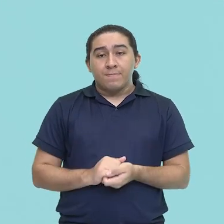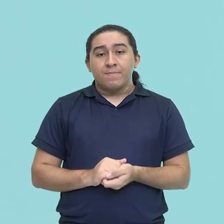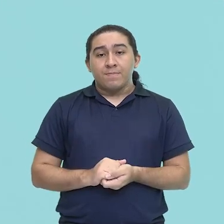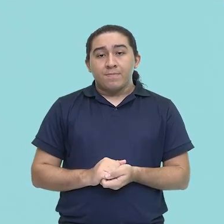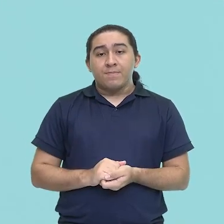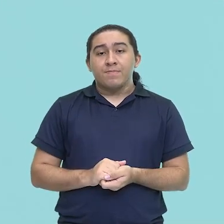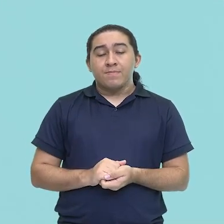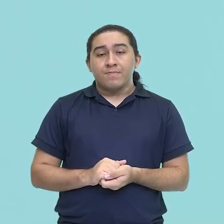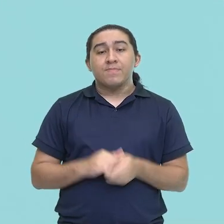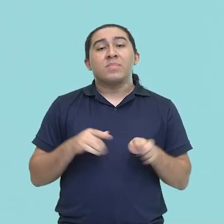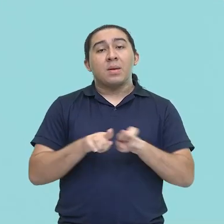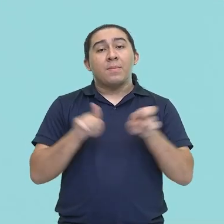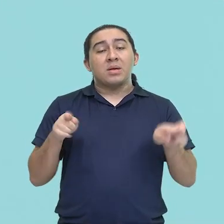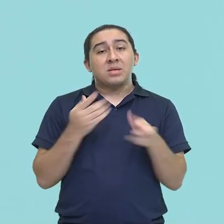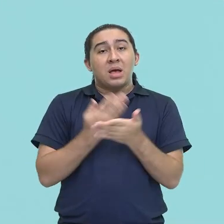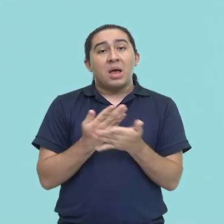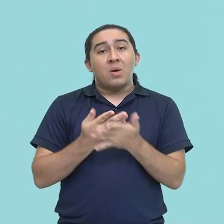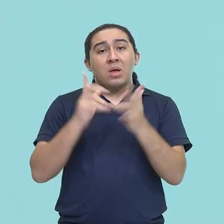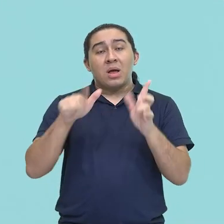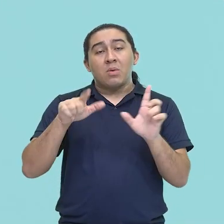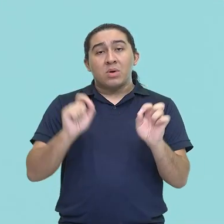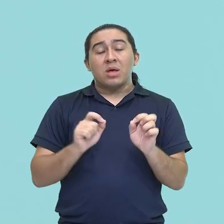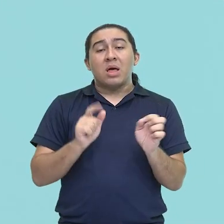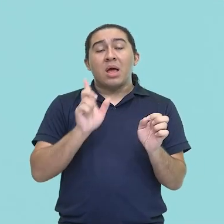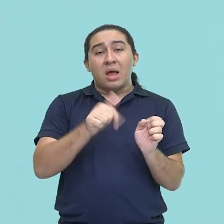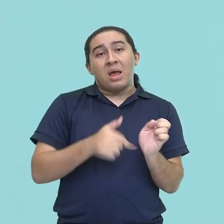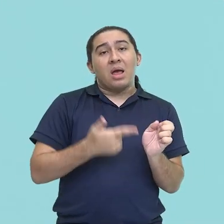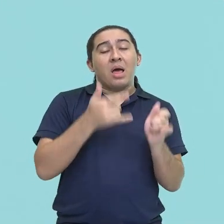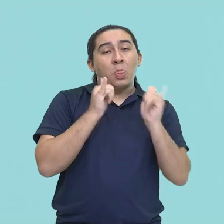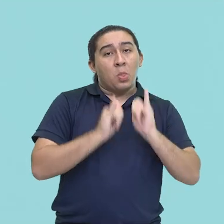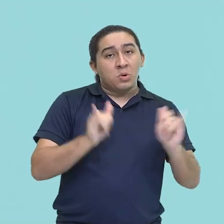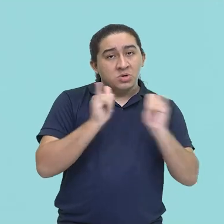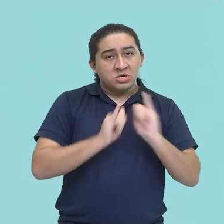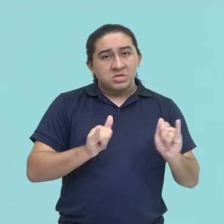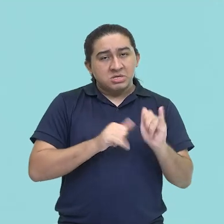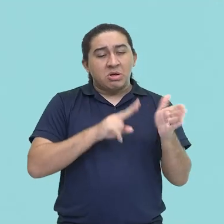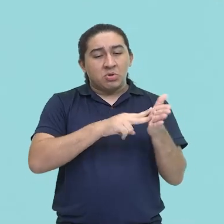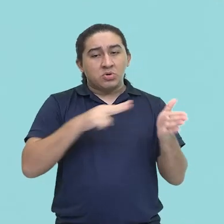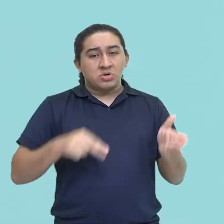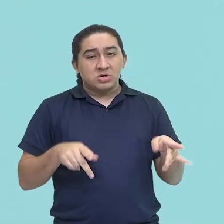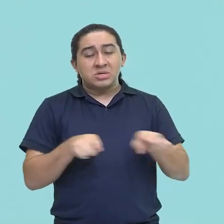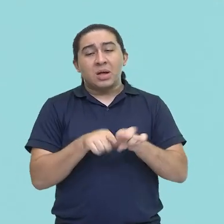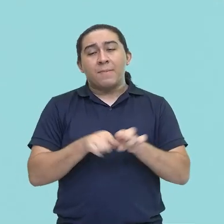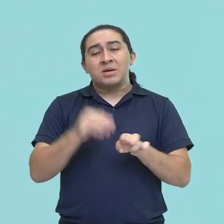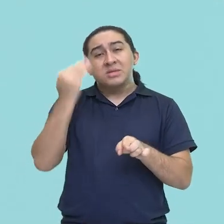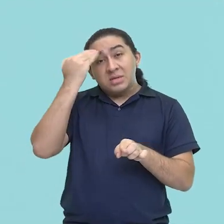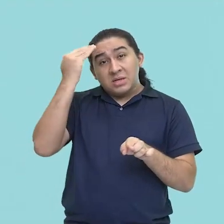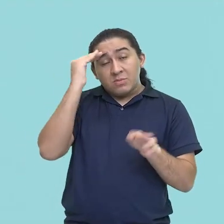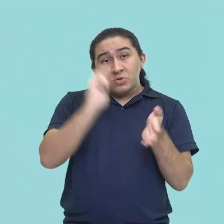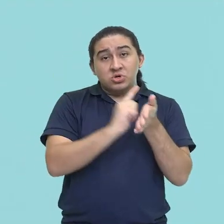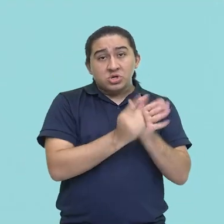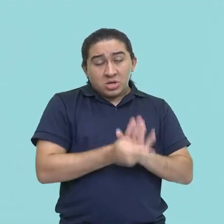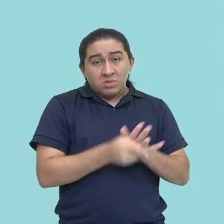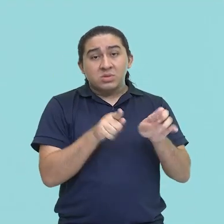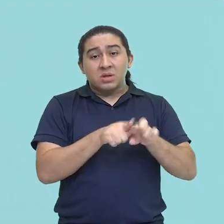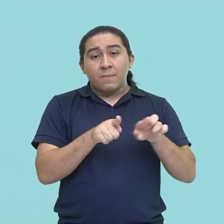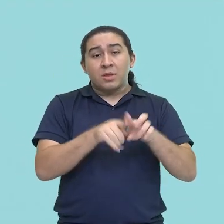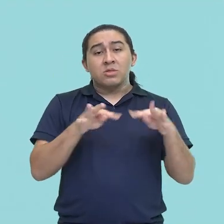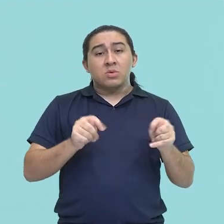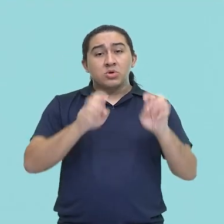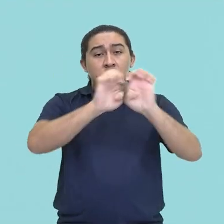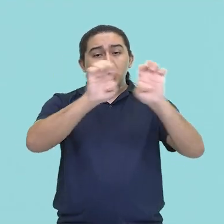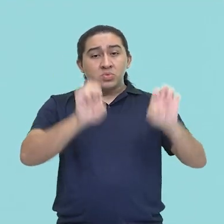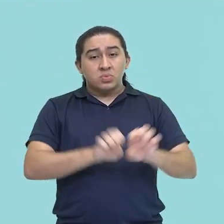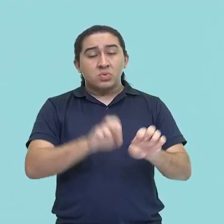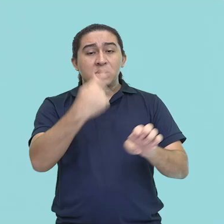a aula nós falamos sobre a notícia, vimos como ela é tratada, trabalhamos a sua